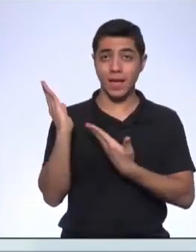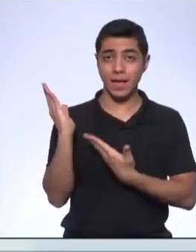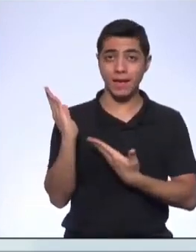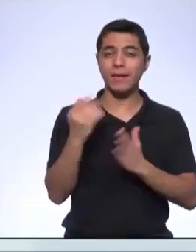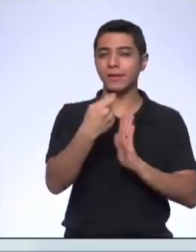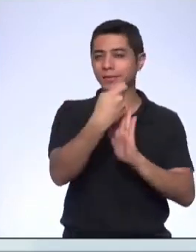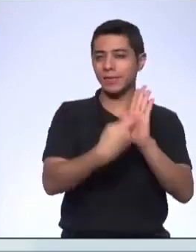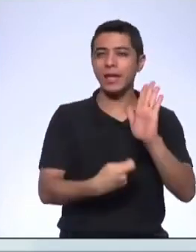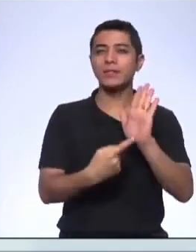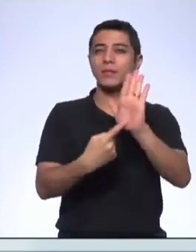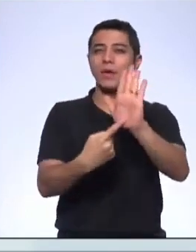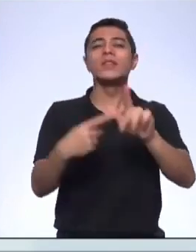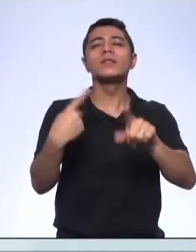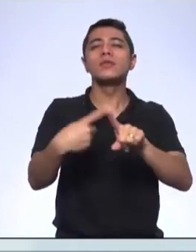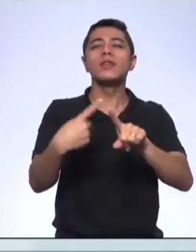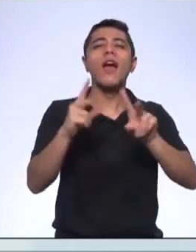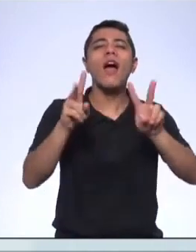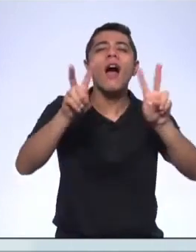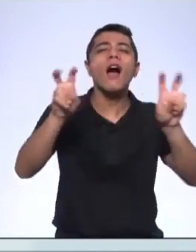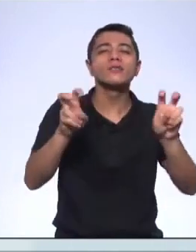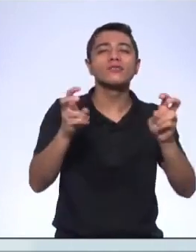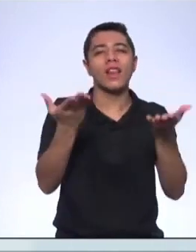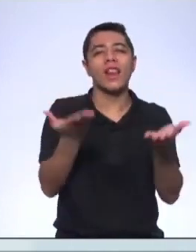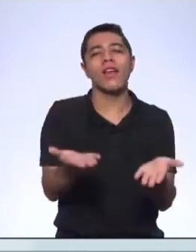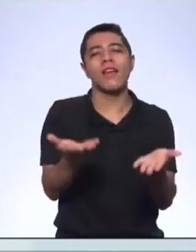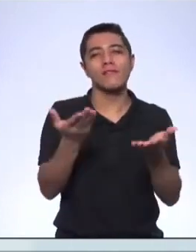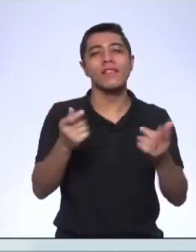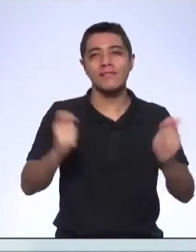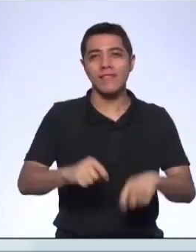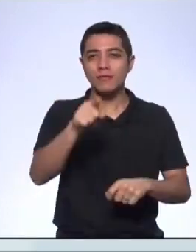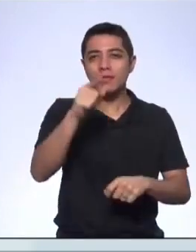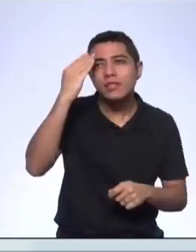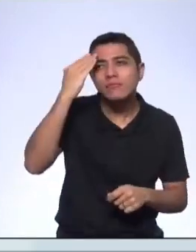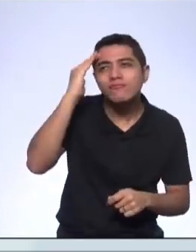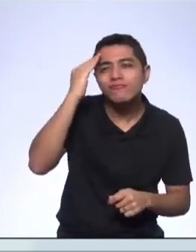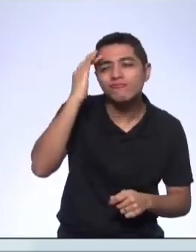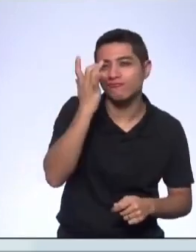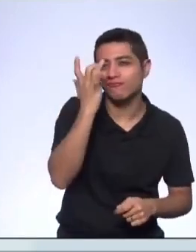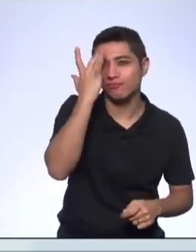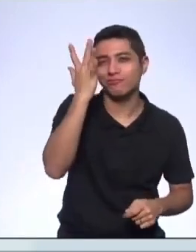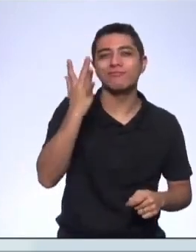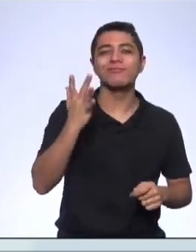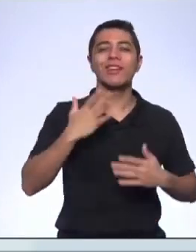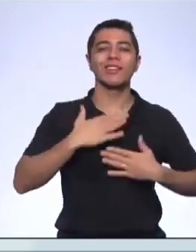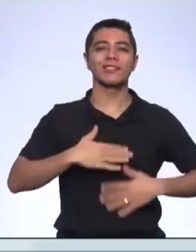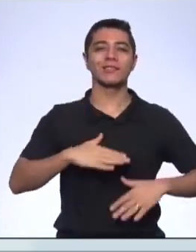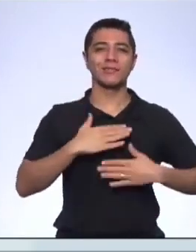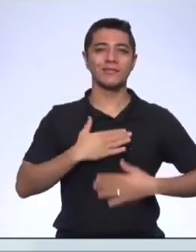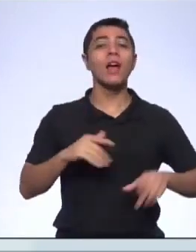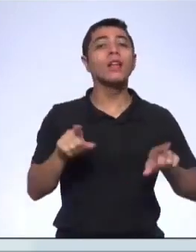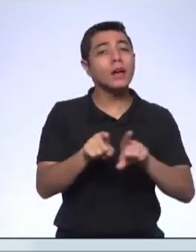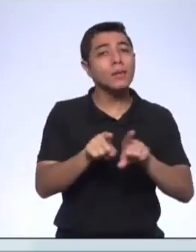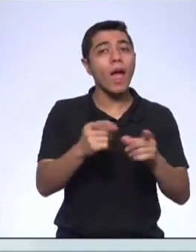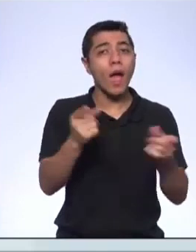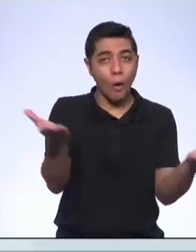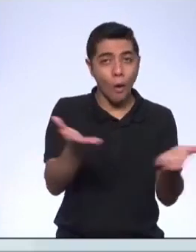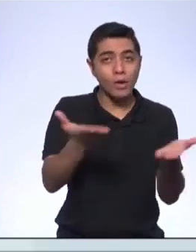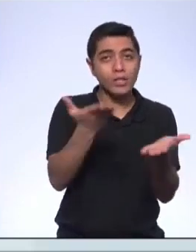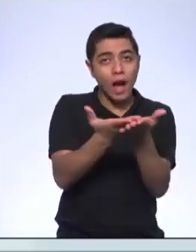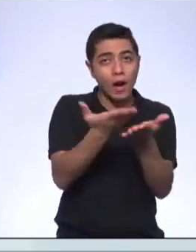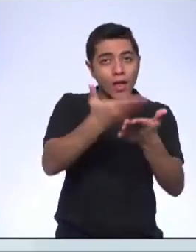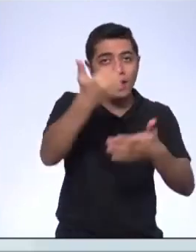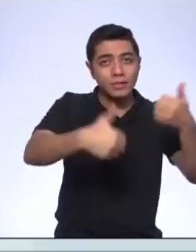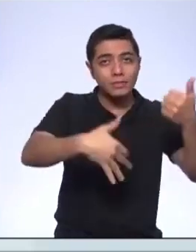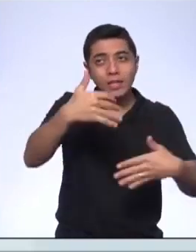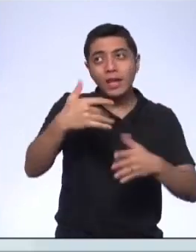leve, é um texto que dá para você entender ele na boa e tudo mais, e fazer a ligação aqui com a nossa aula de hoje, com a